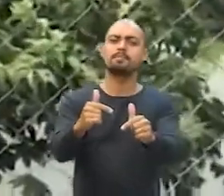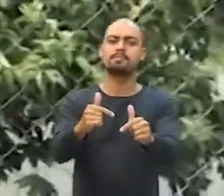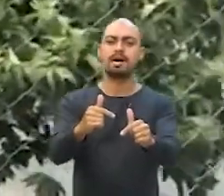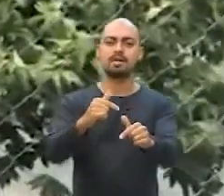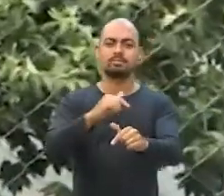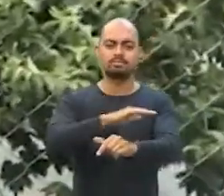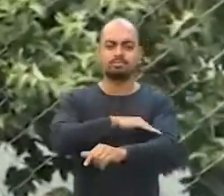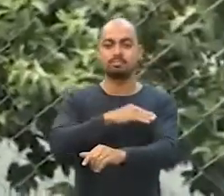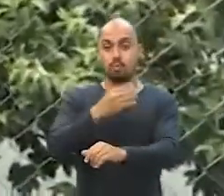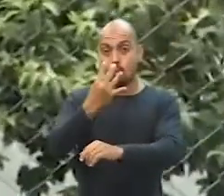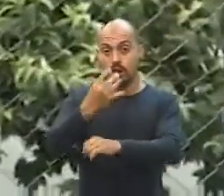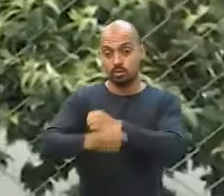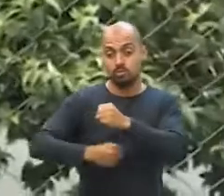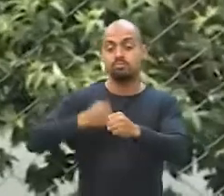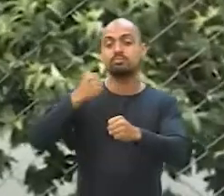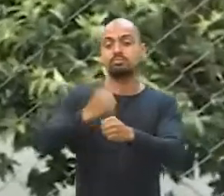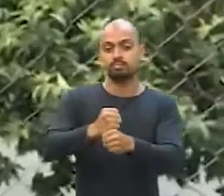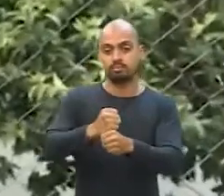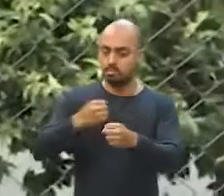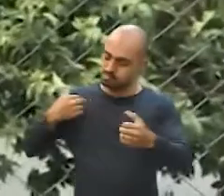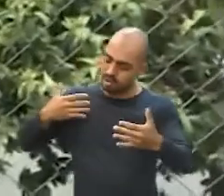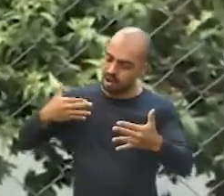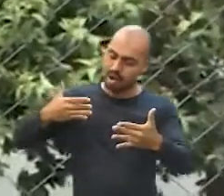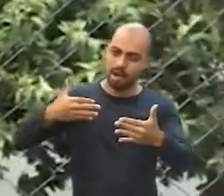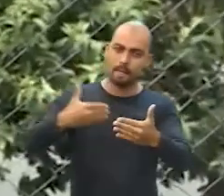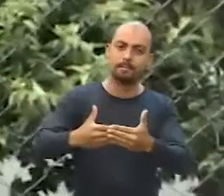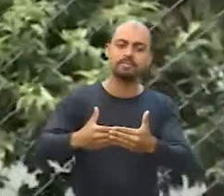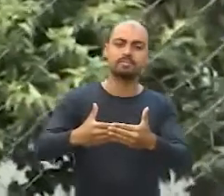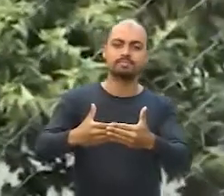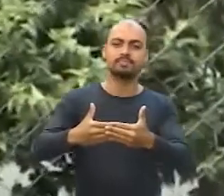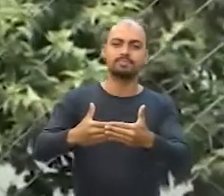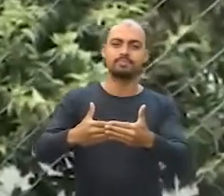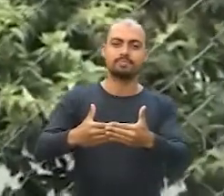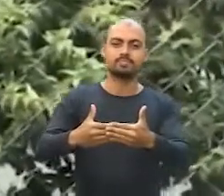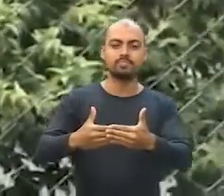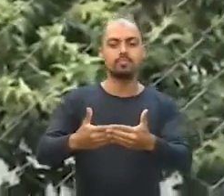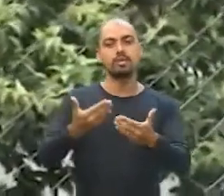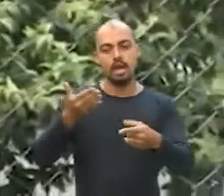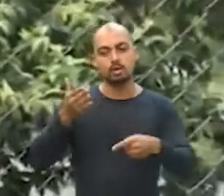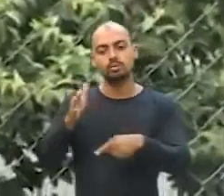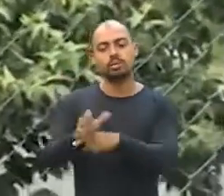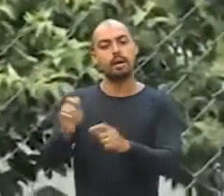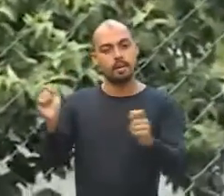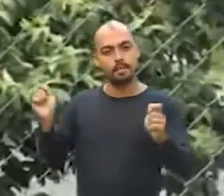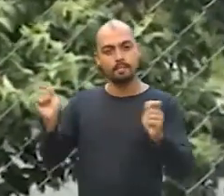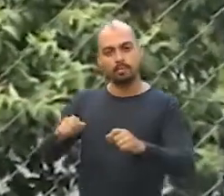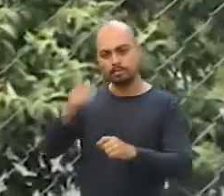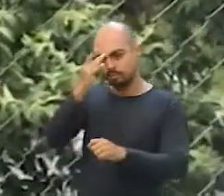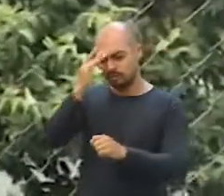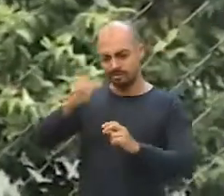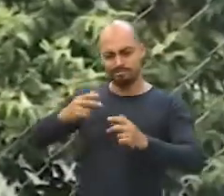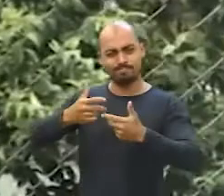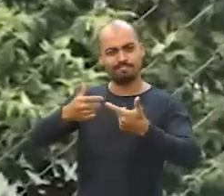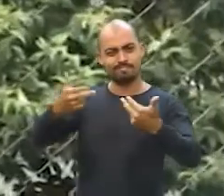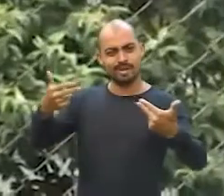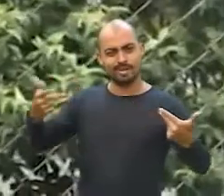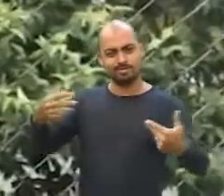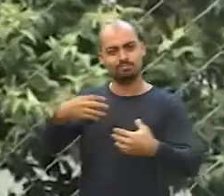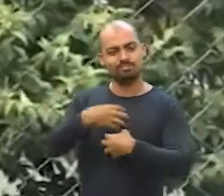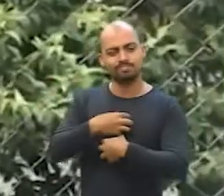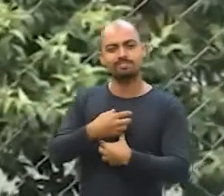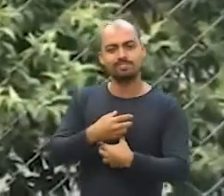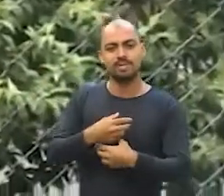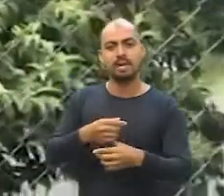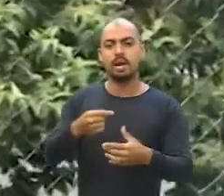realizado durante 4 anos. Durante esse tempo, podemos ajudar muitas e muitas pessoas de